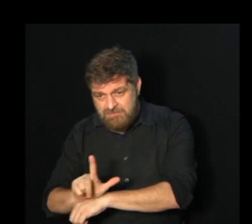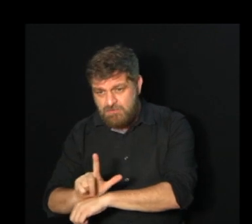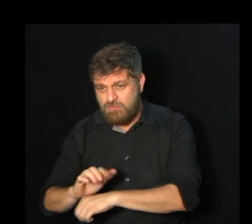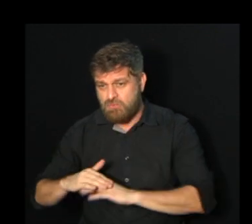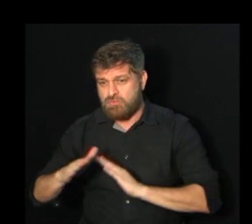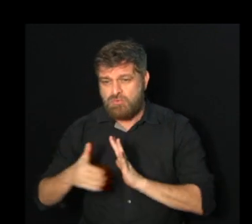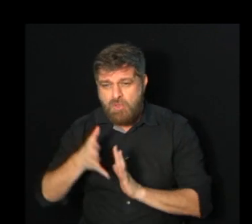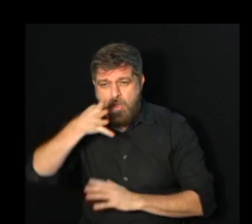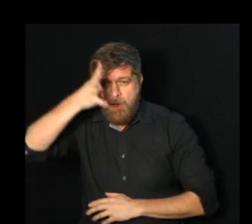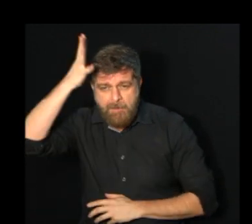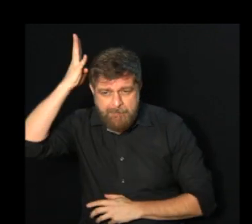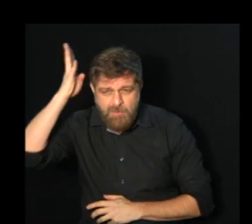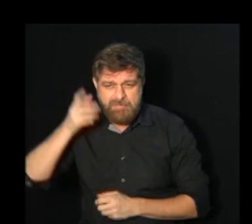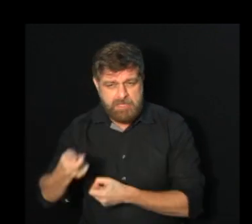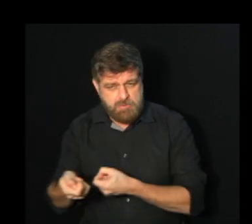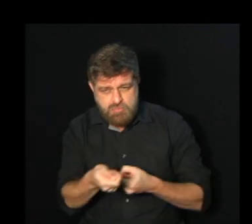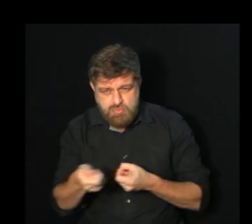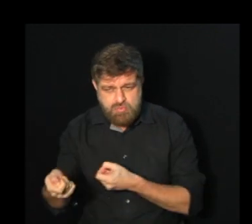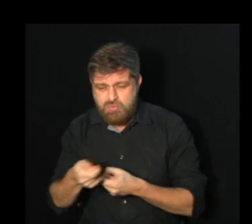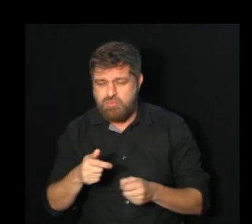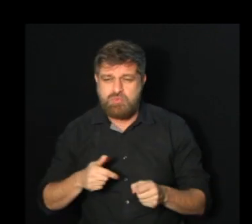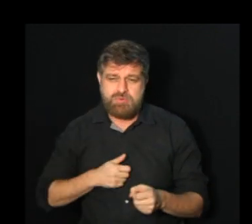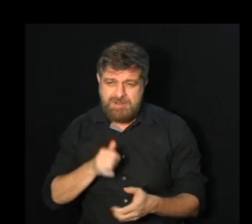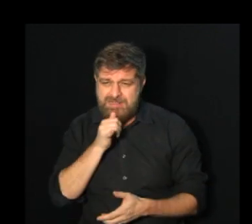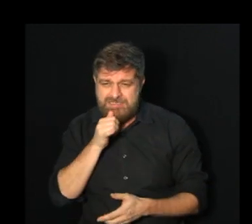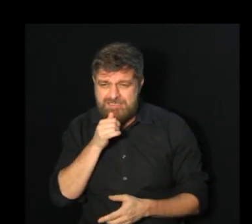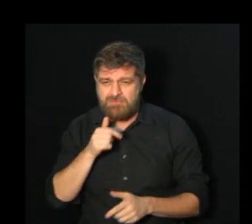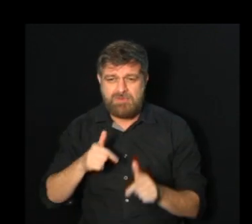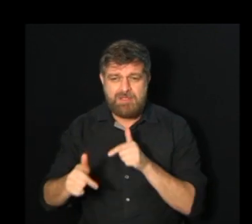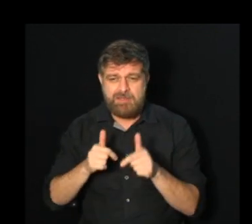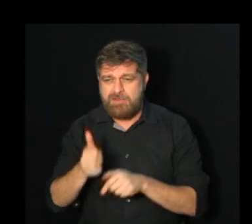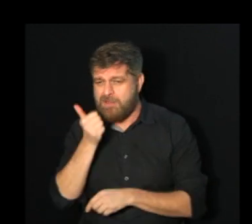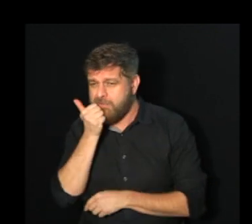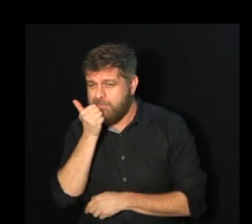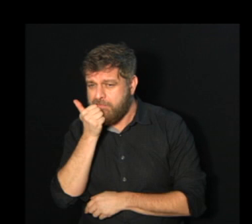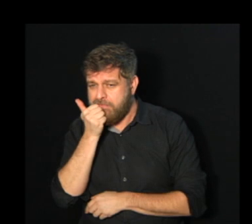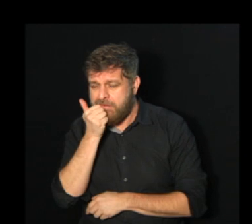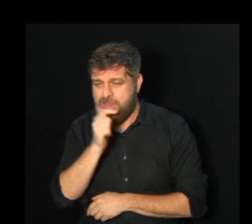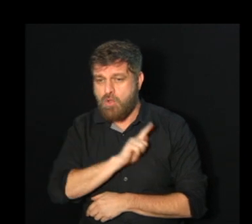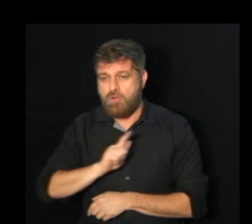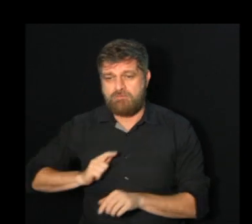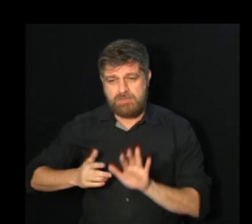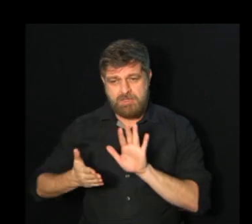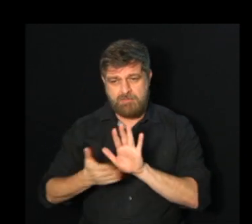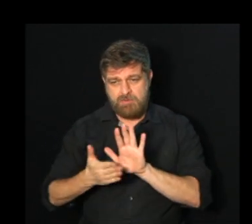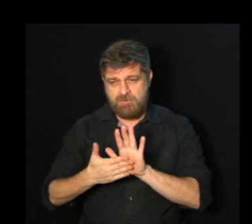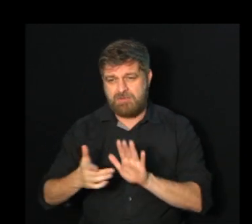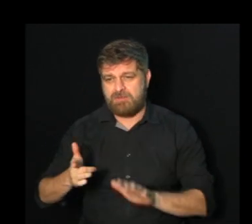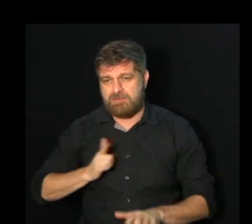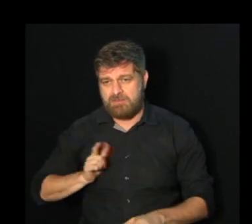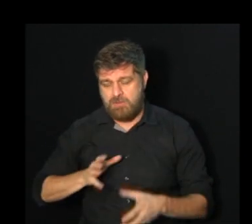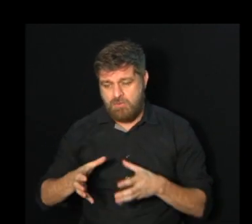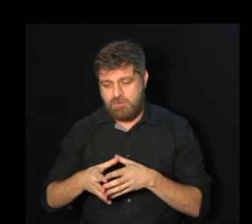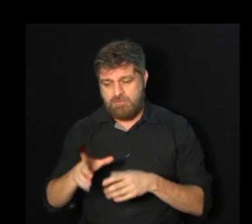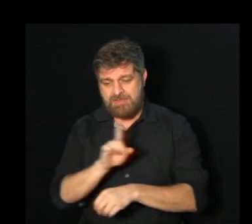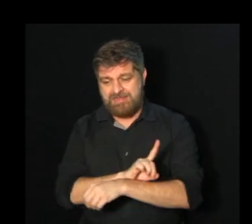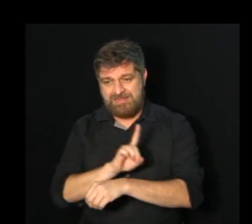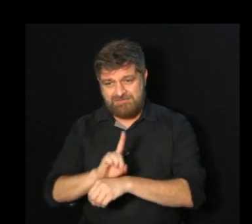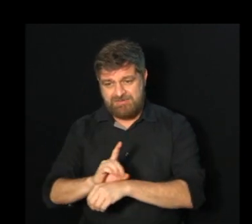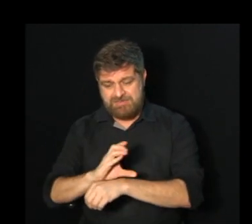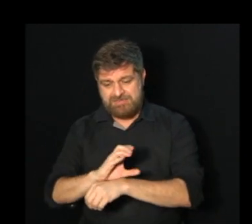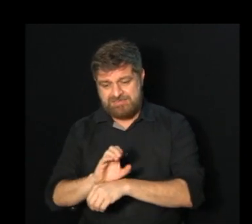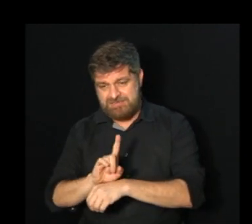trabalha muito bem com o radioamadorismo, o governador está propondo isso. Enfim, a defesa civil e radioamadores são